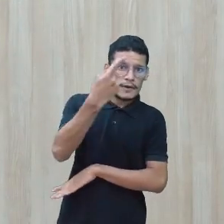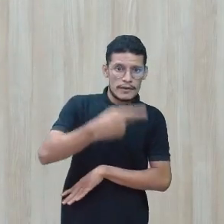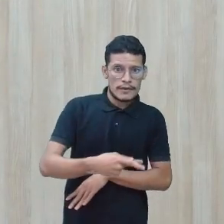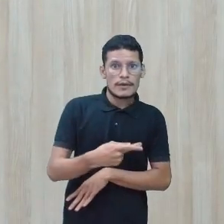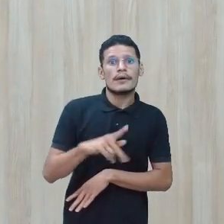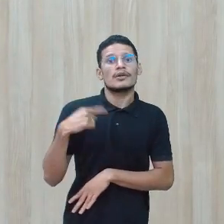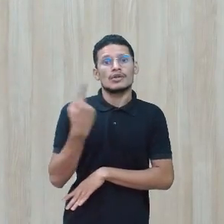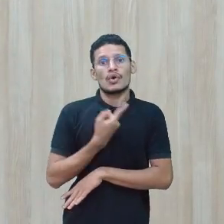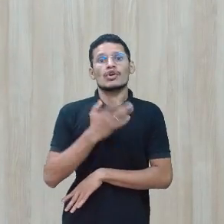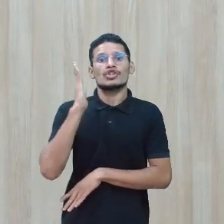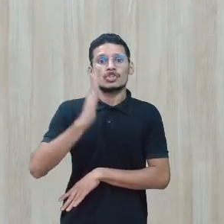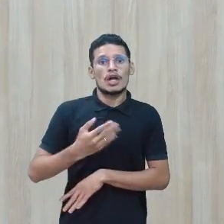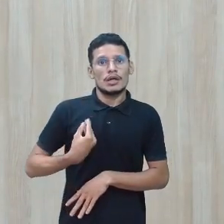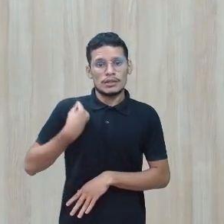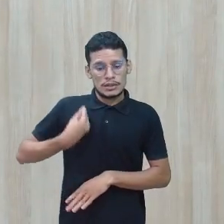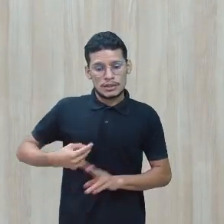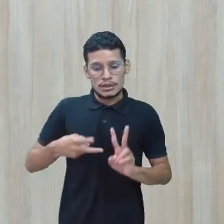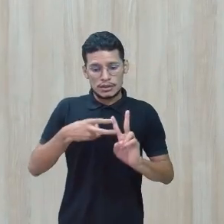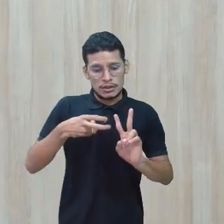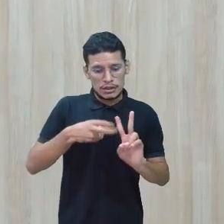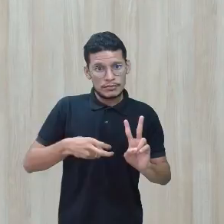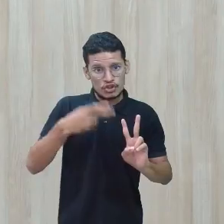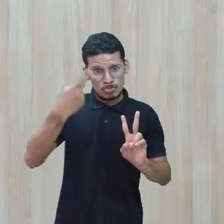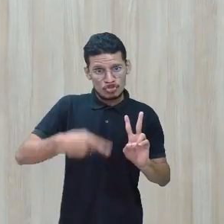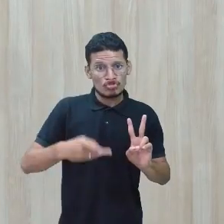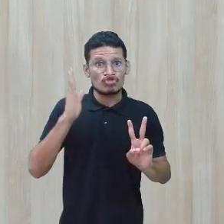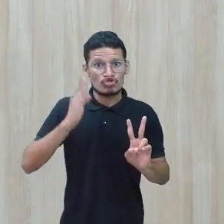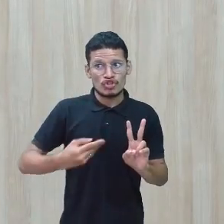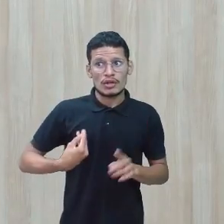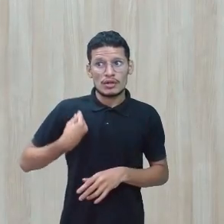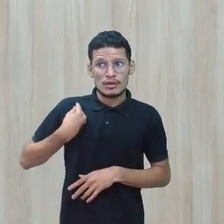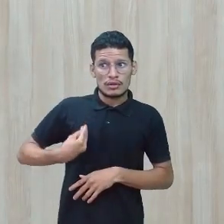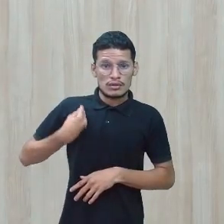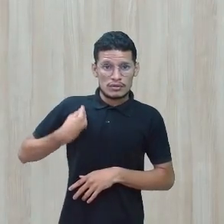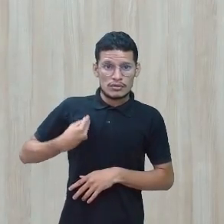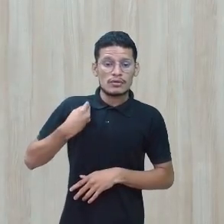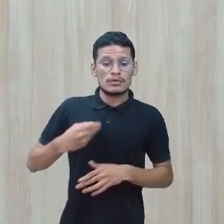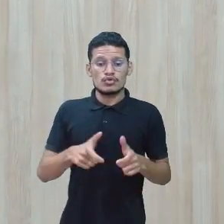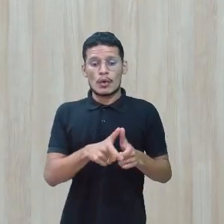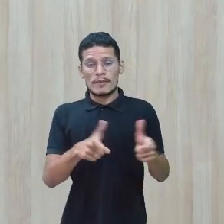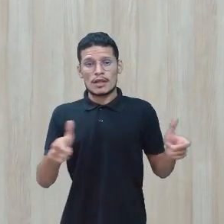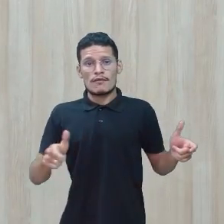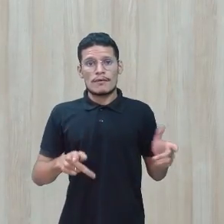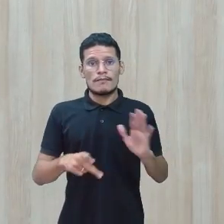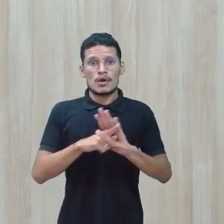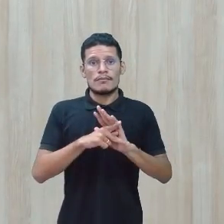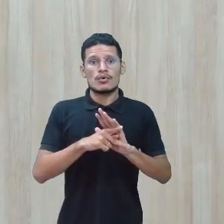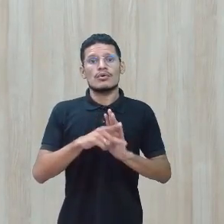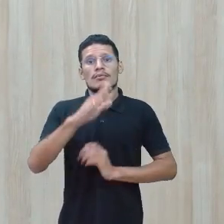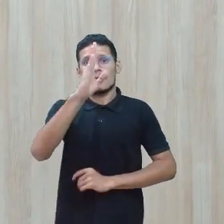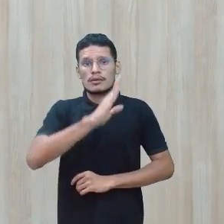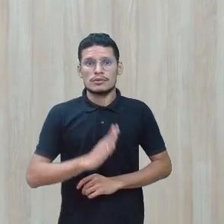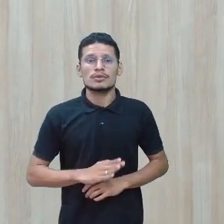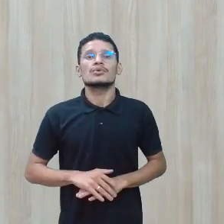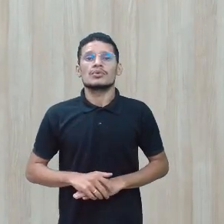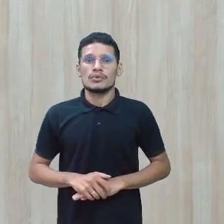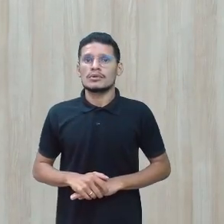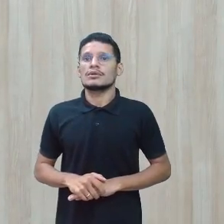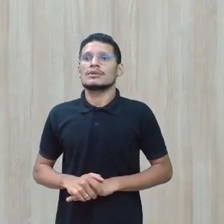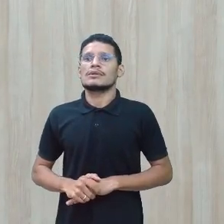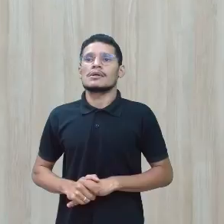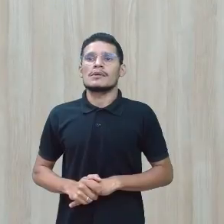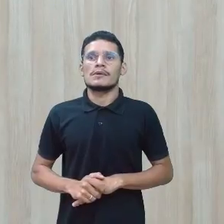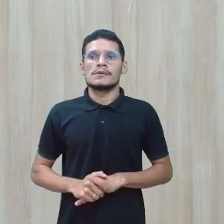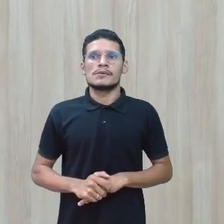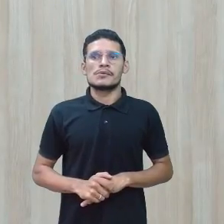já estávamos aqui, né? Os indígenas já pertenciam e já dominavam o Brasil, né? E